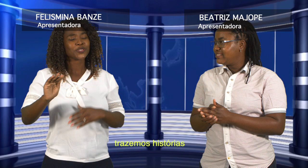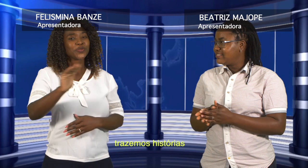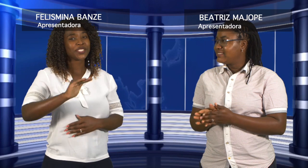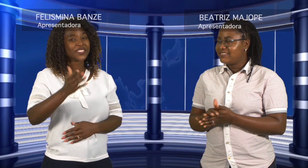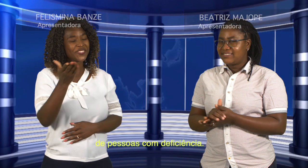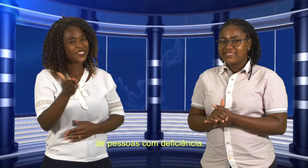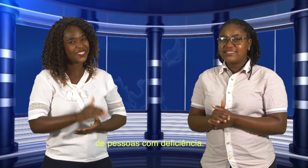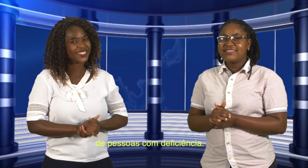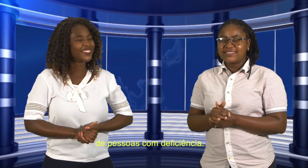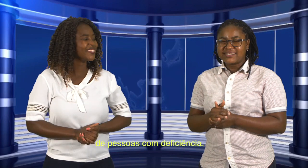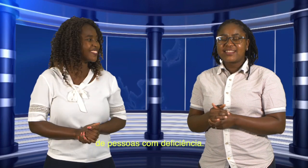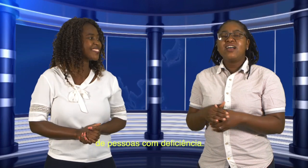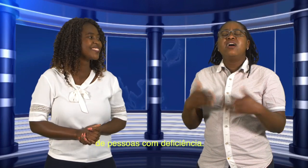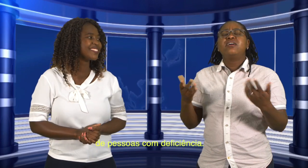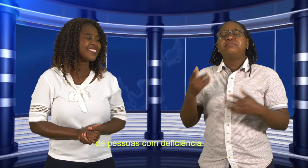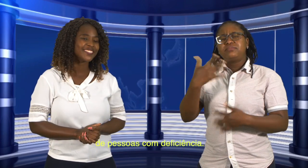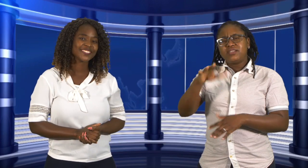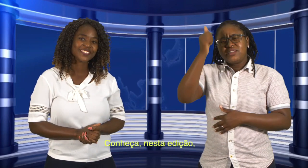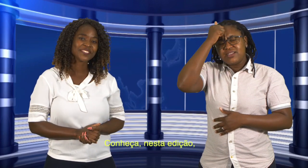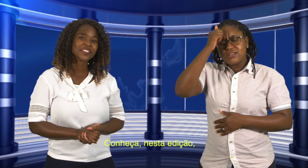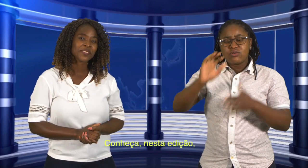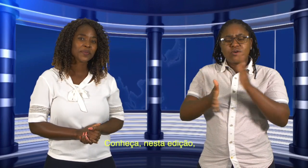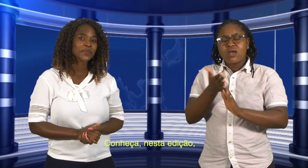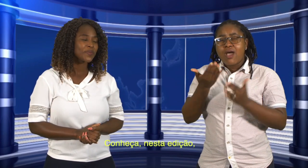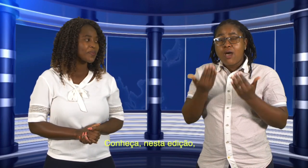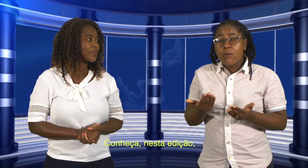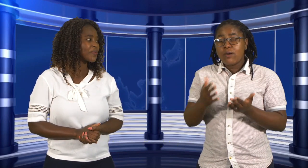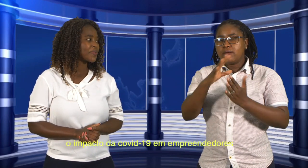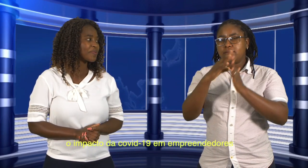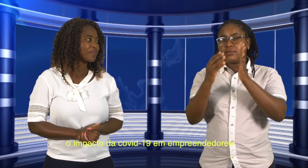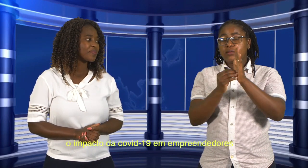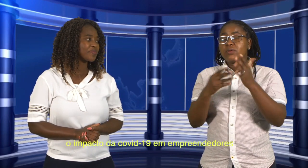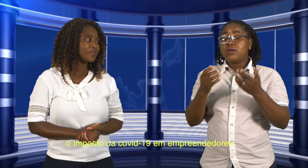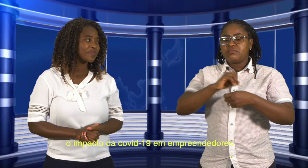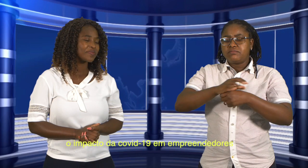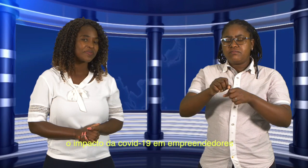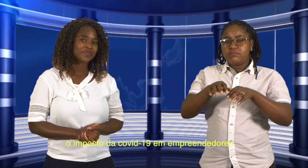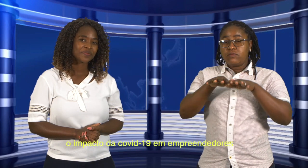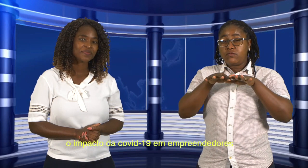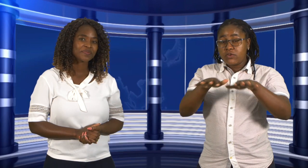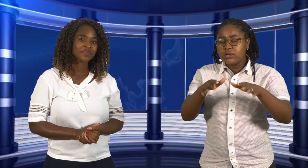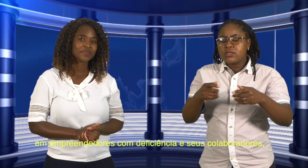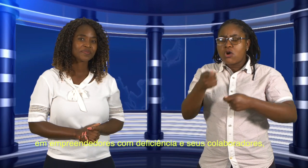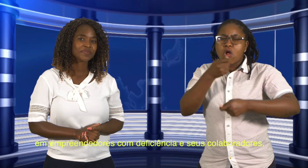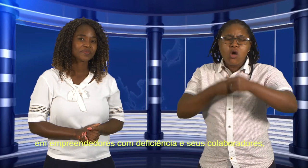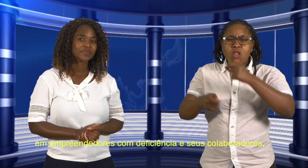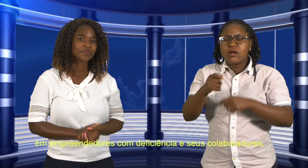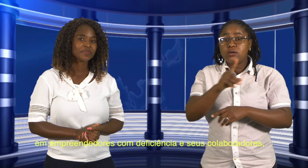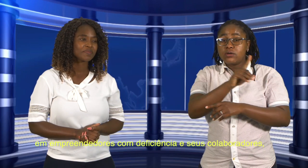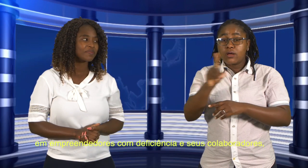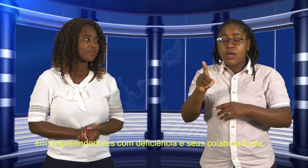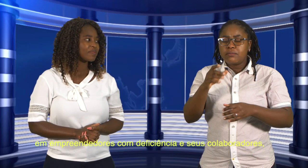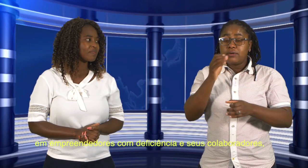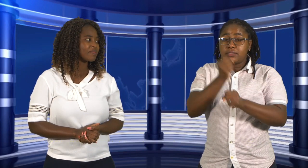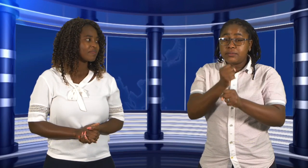histórias de pessoas com deficiência. Conheça nesta edição o impacto da Covid-19 em empreendedores com deficiência e